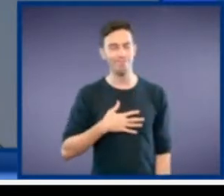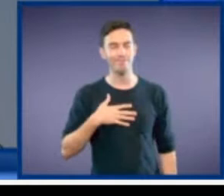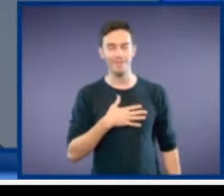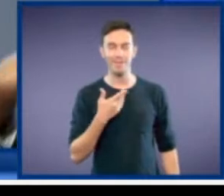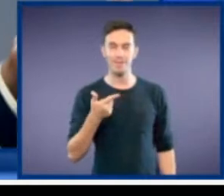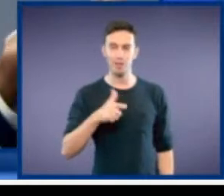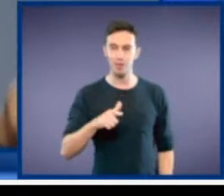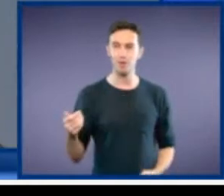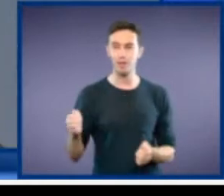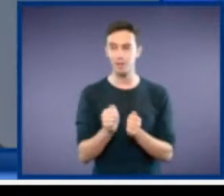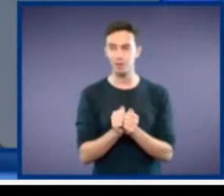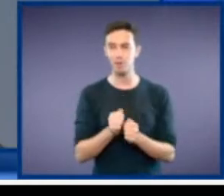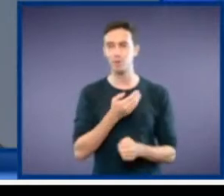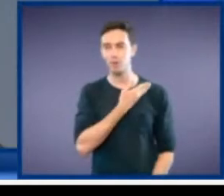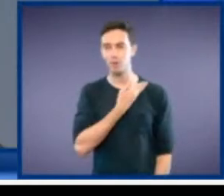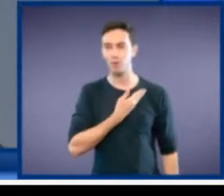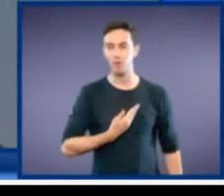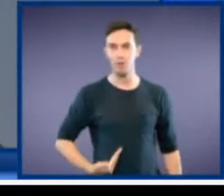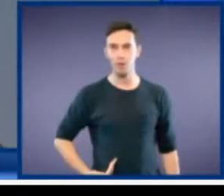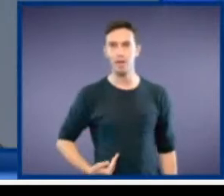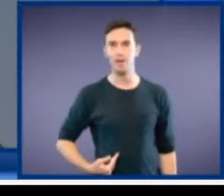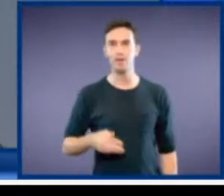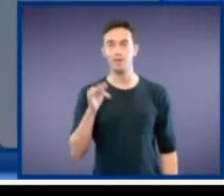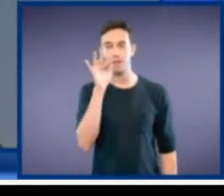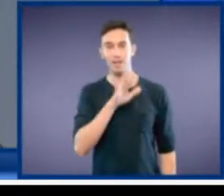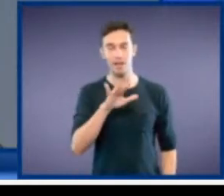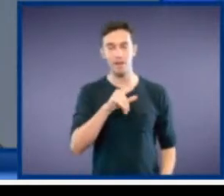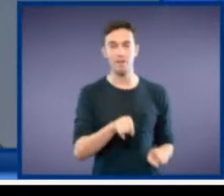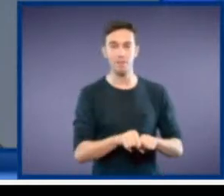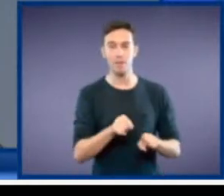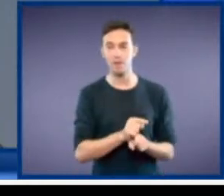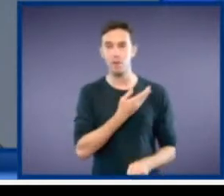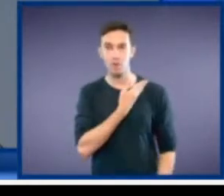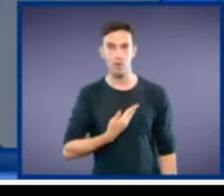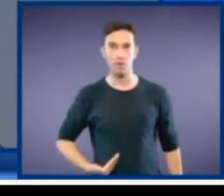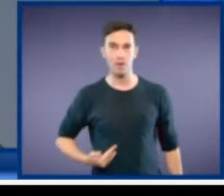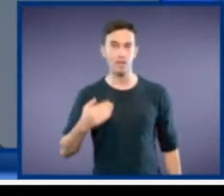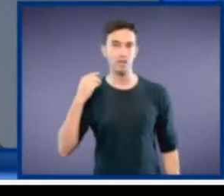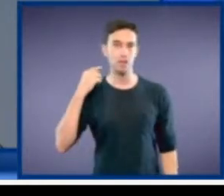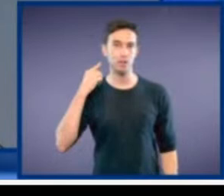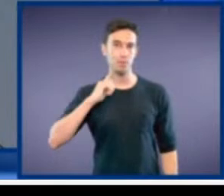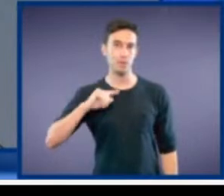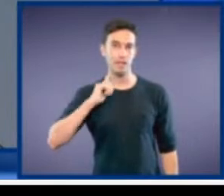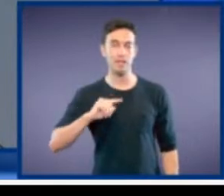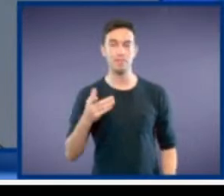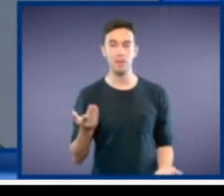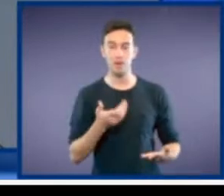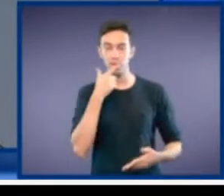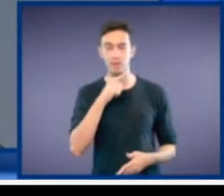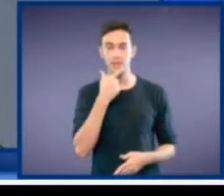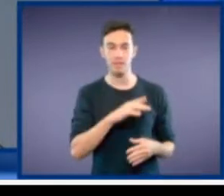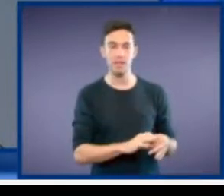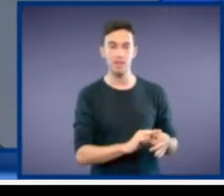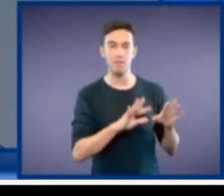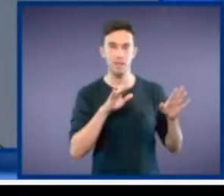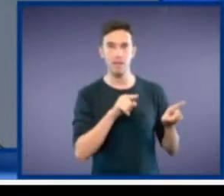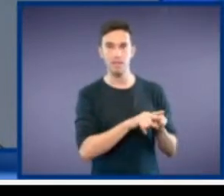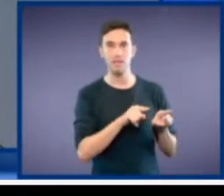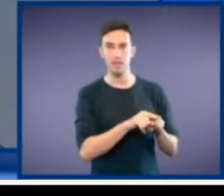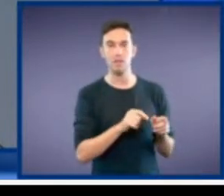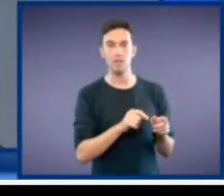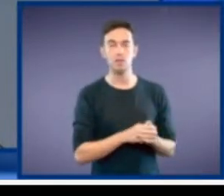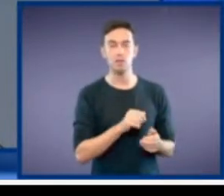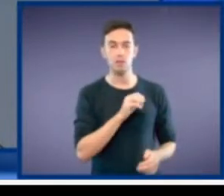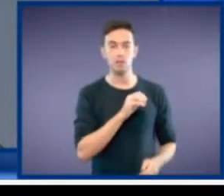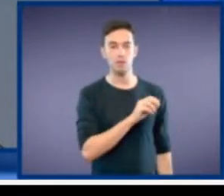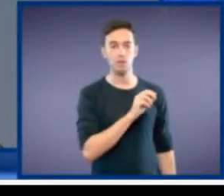aqui o Governo Federal, o Governo de Minas Gerais, né, dessa vez para a realização do leilão de concessão dos serviços de trens metropolitanos de Belo Horizonte,